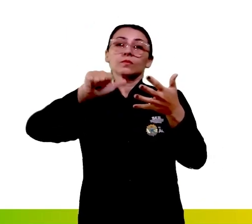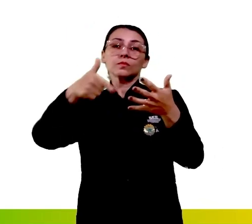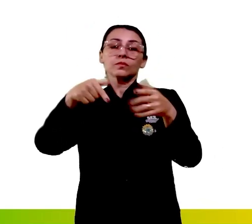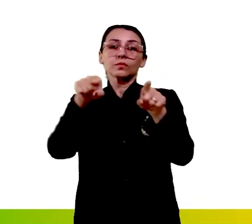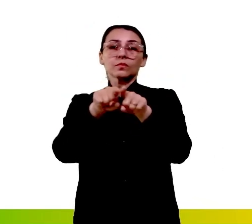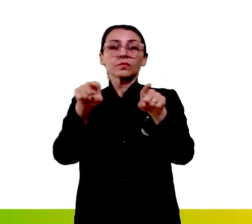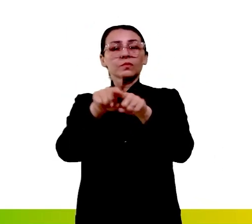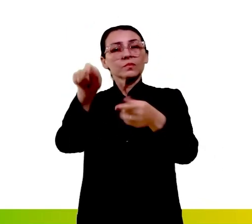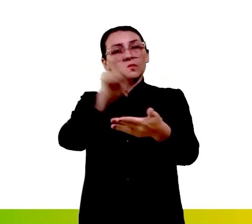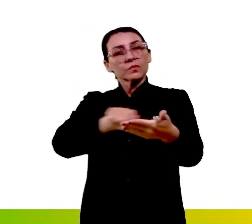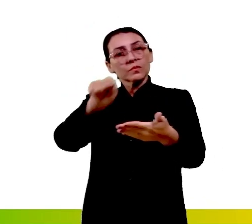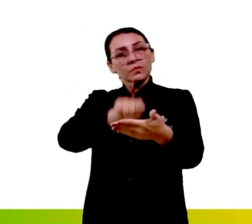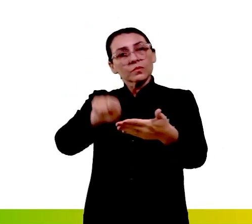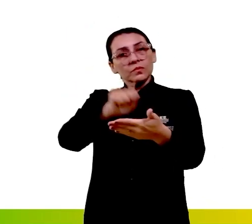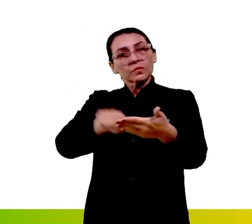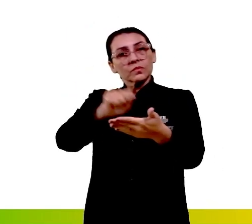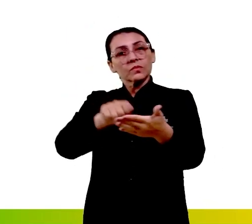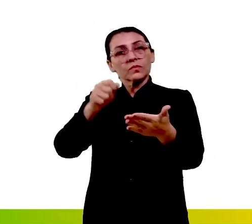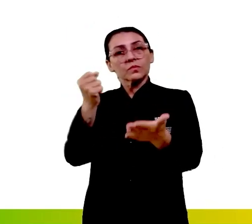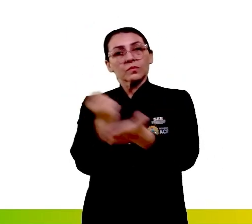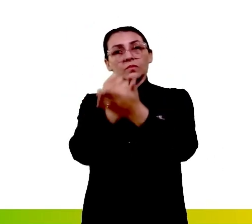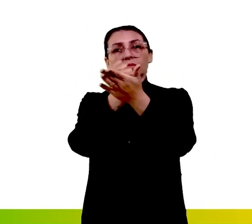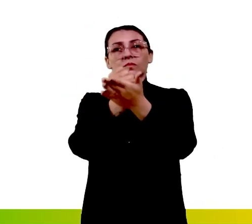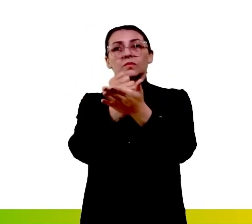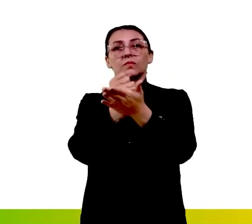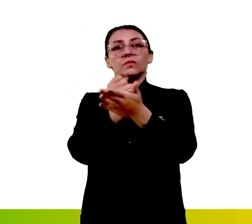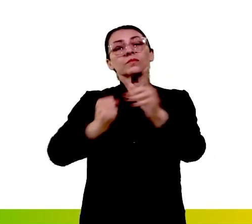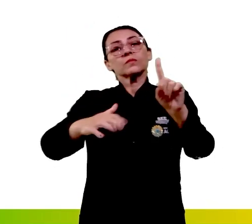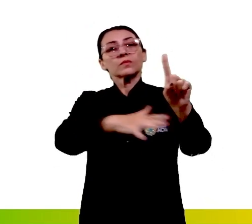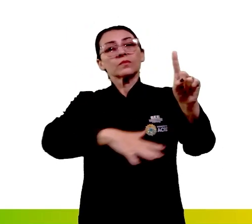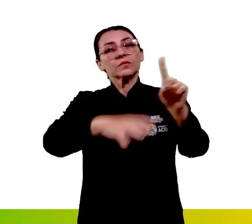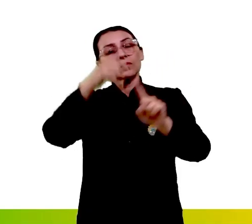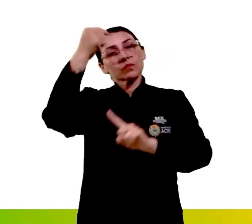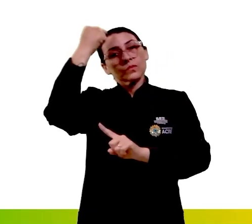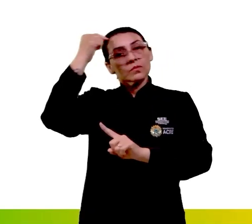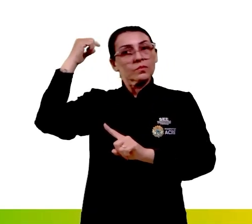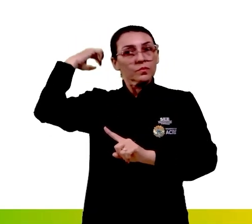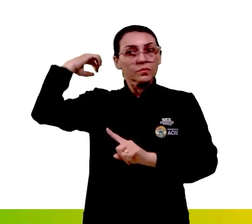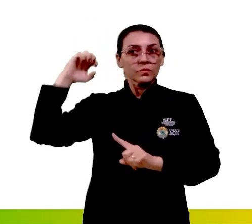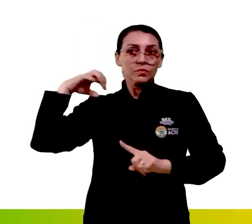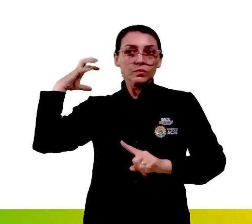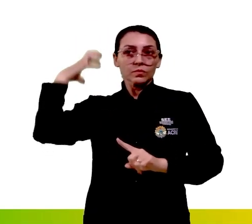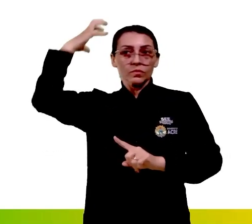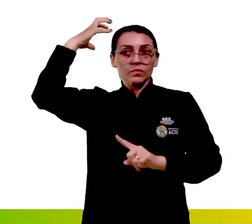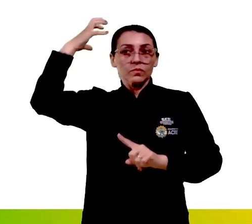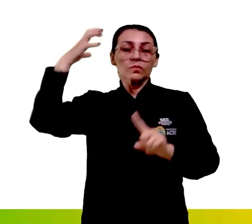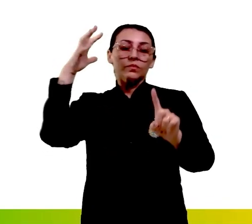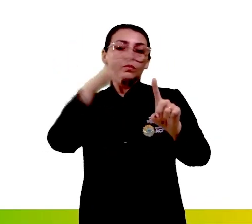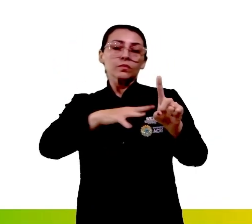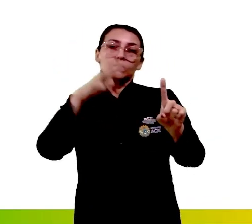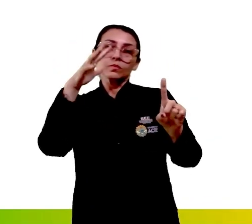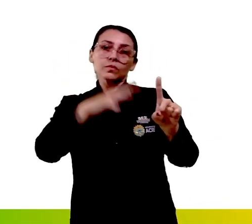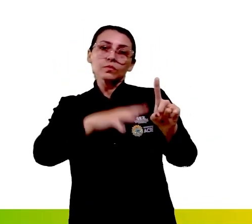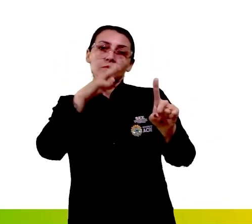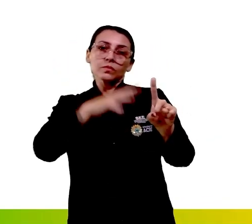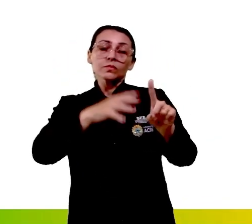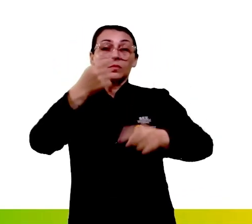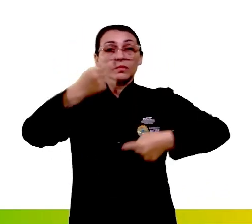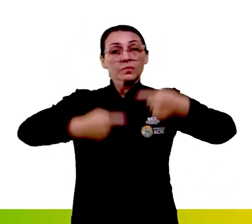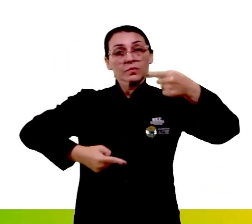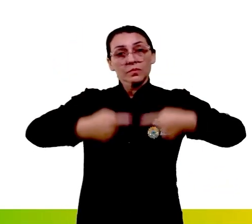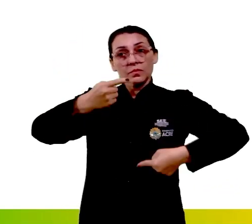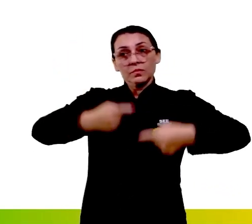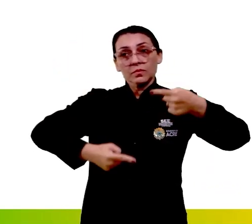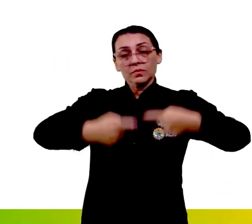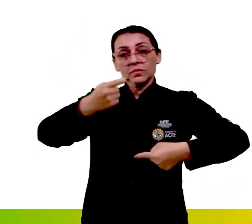coisas, escrever o Contrato Social, e o pensamento de Rousseau, ele vai influenciar a política